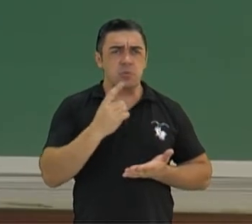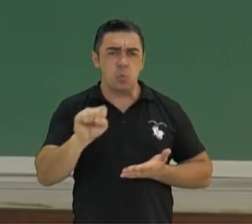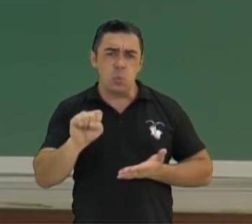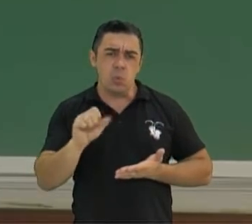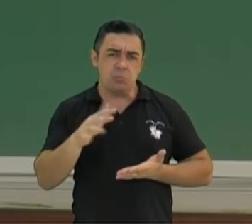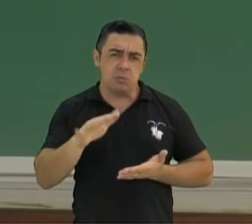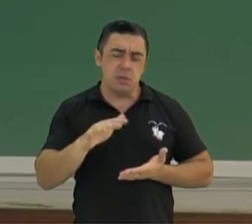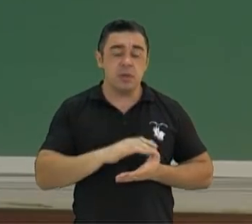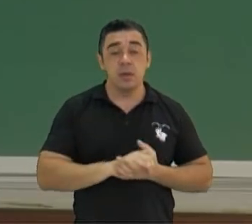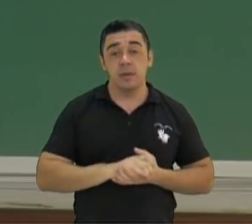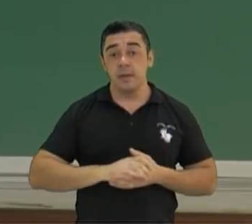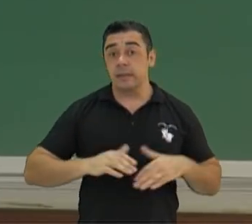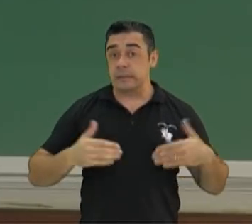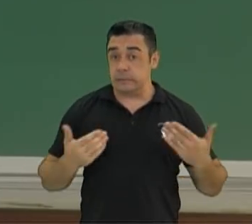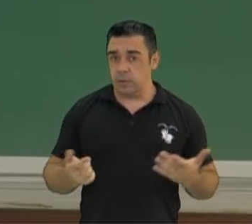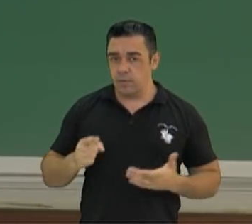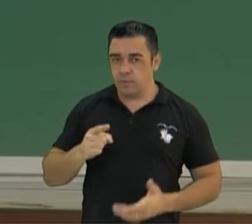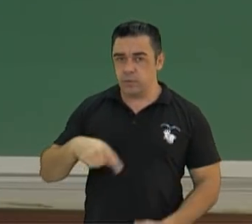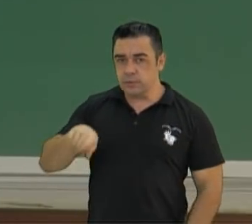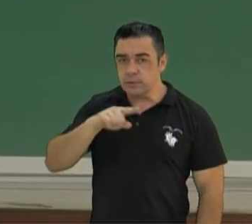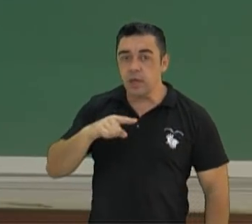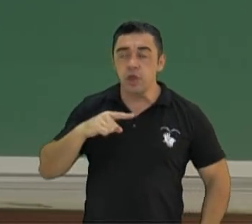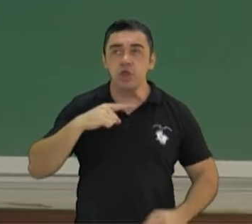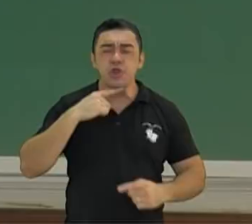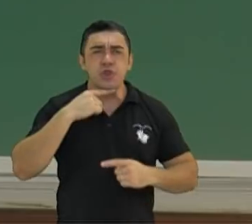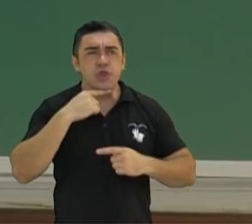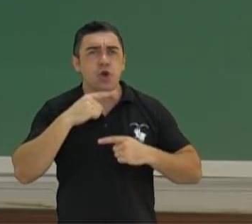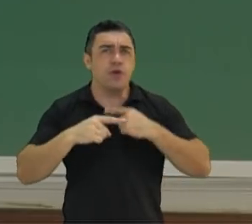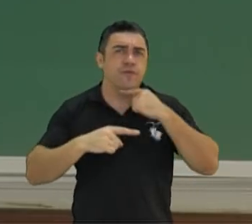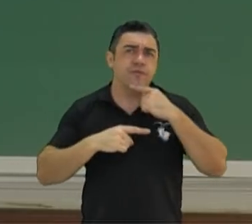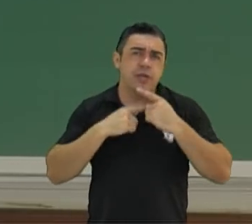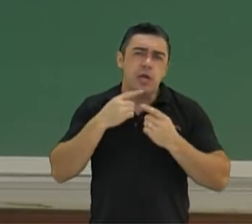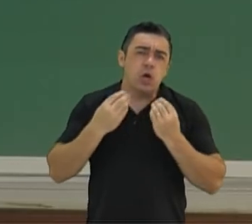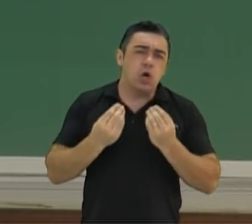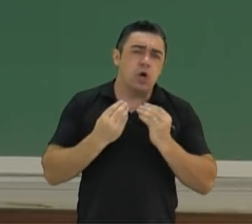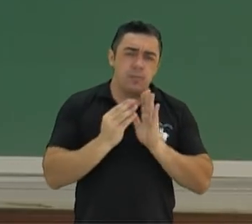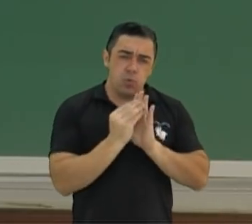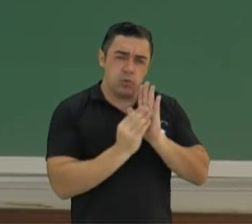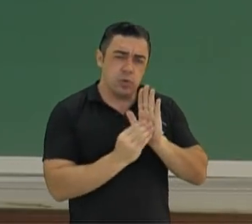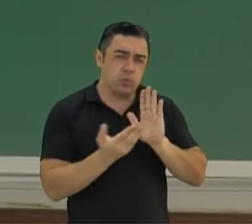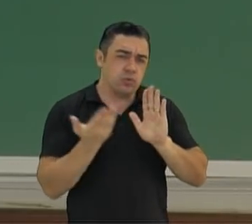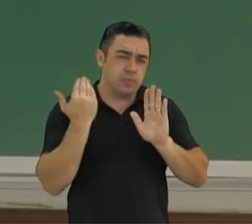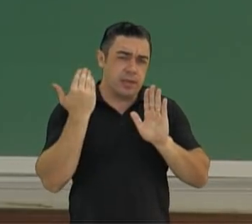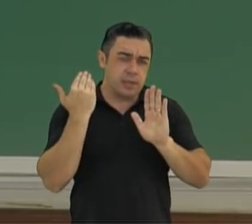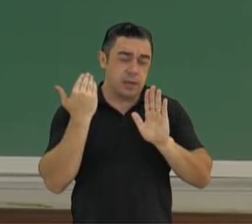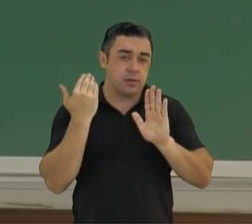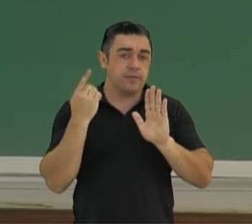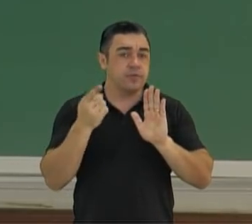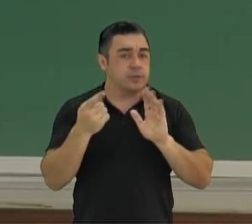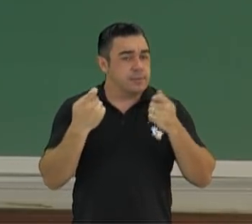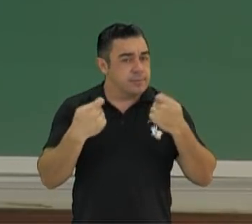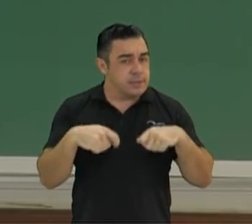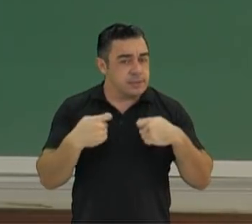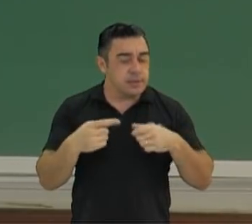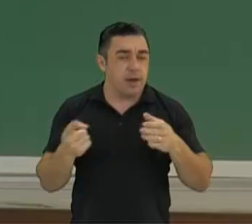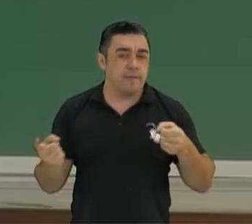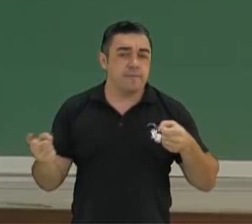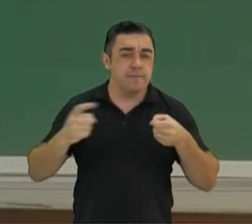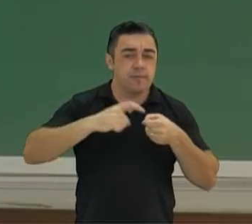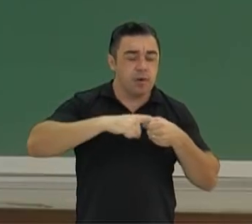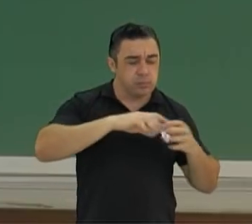menos. Então, quando você tem alguma dúvida de um conteúdo que já passou, sempre